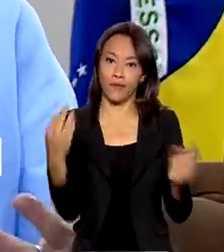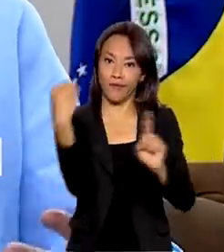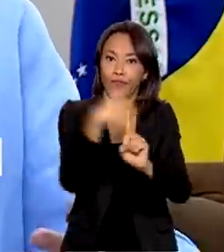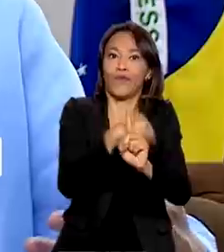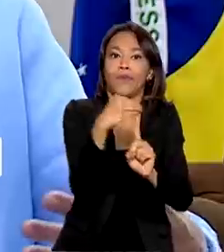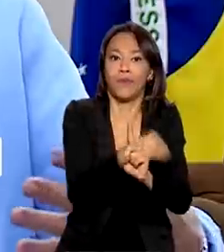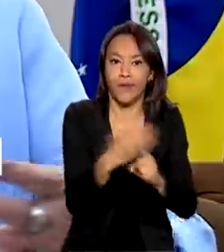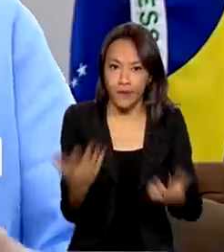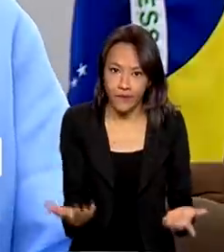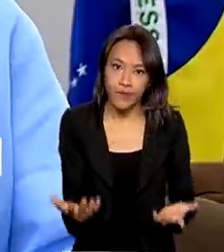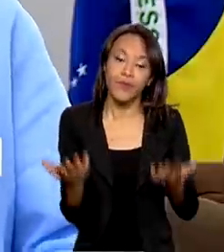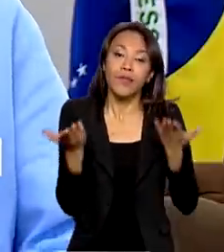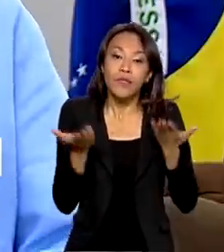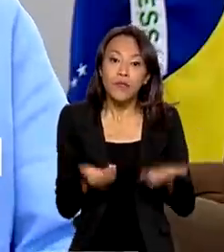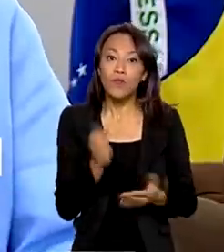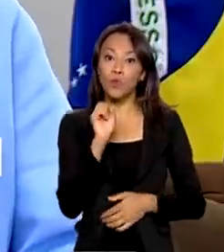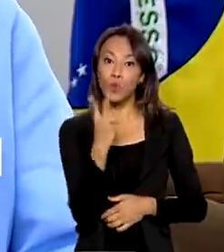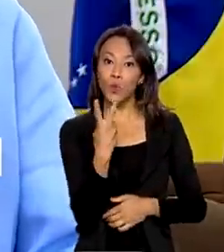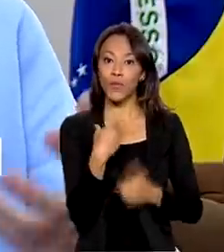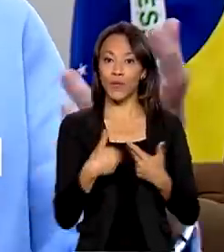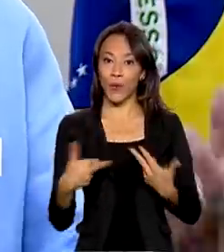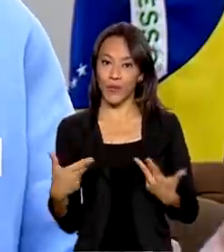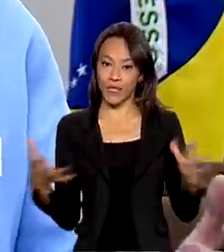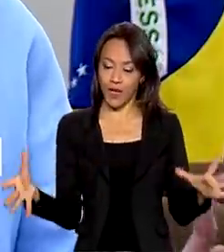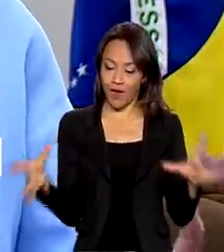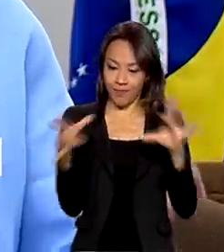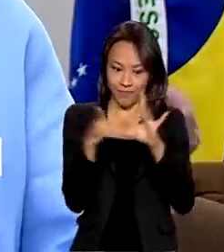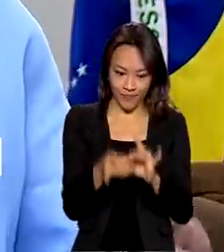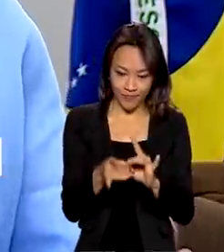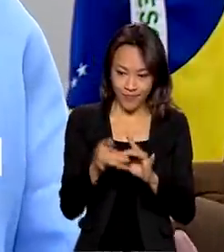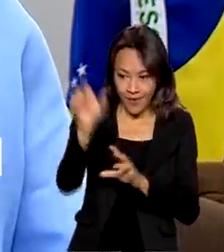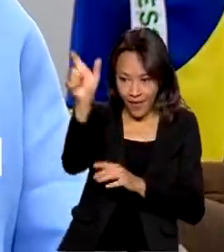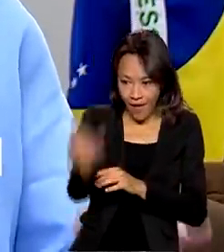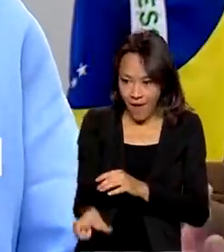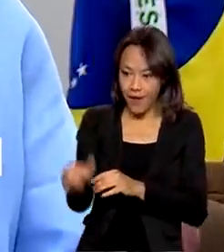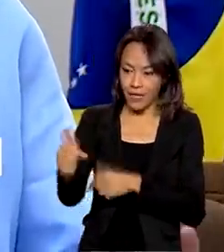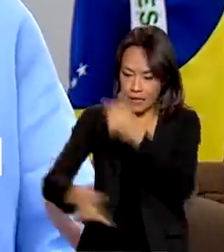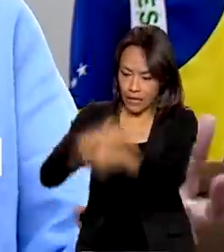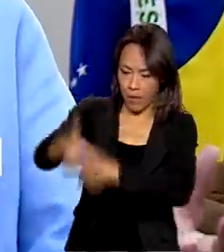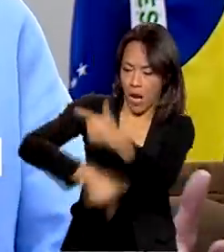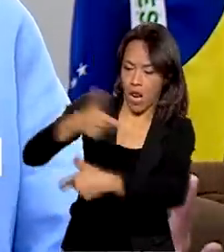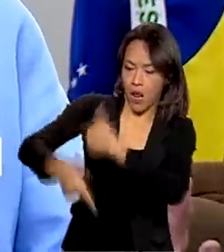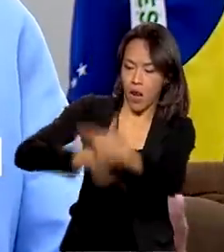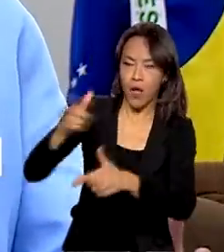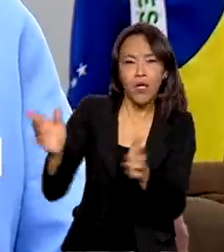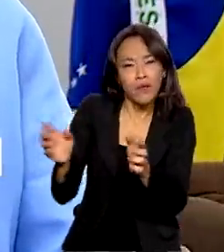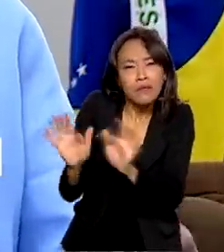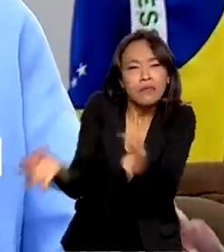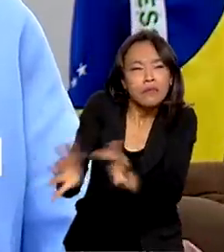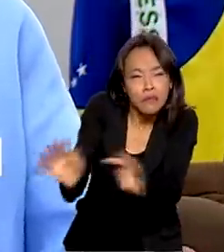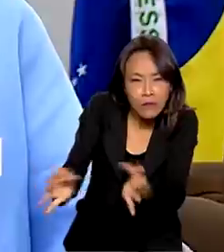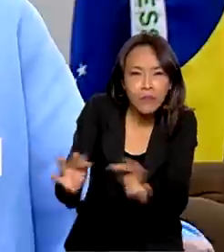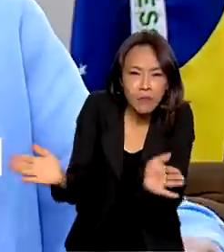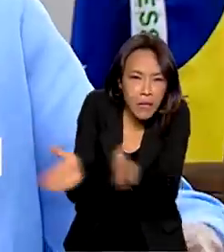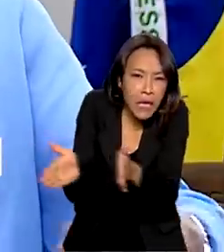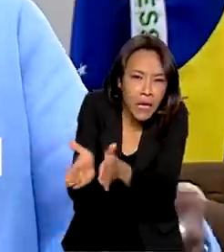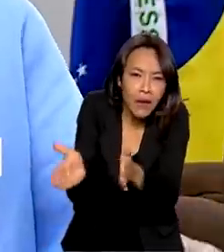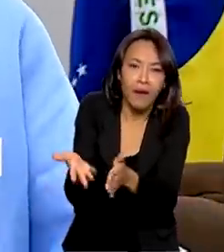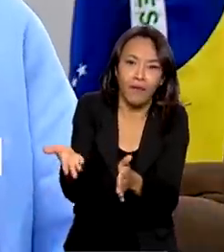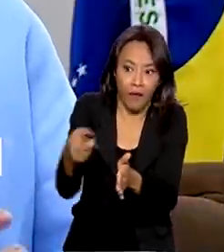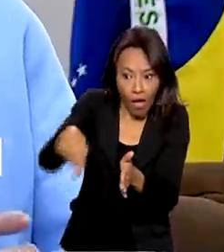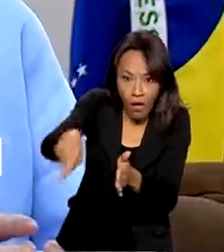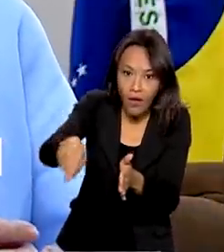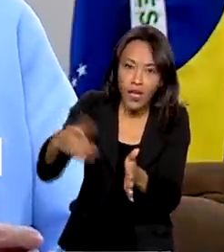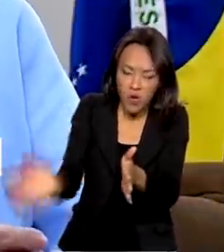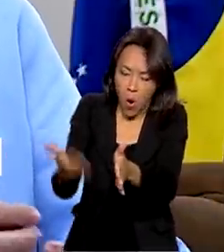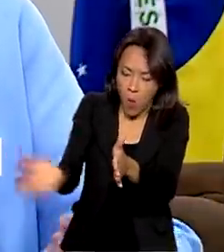Então eu acho que são duas coisas que se completam é o agricultor produzindo mais o pequeno principalmente porque ele que